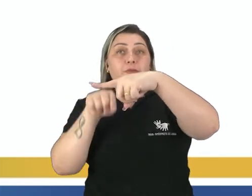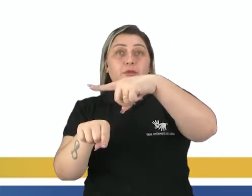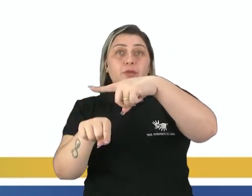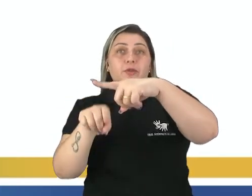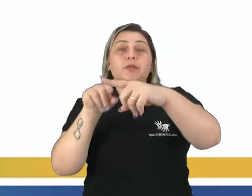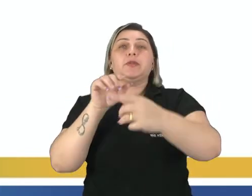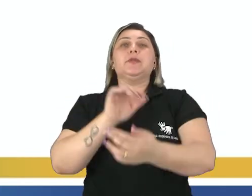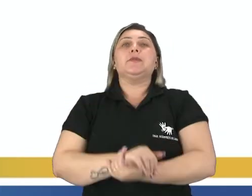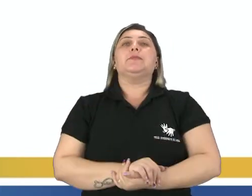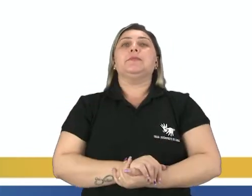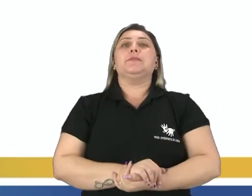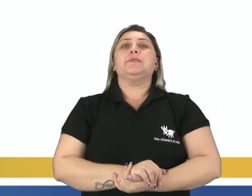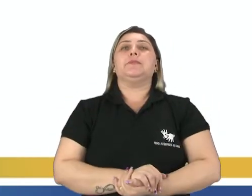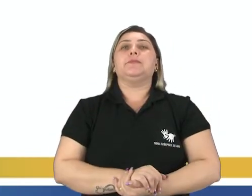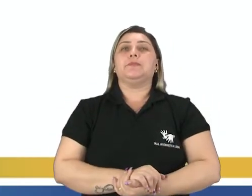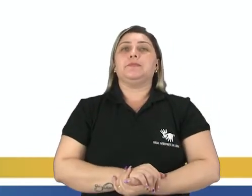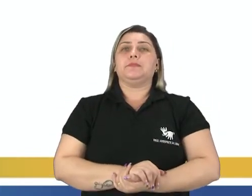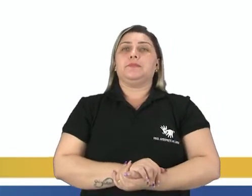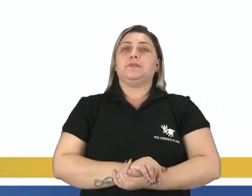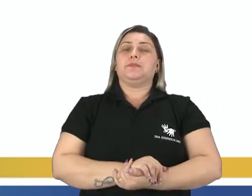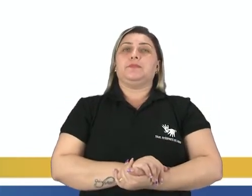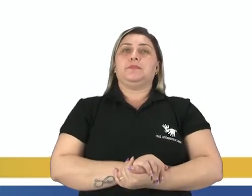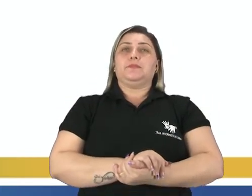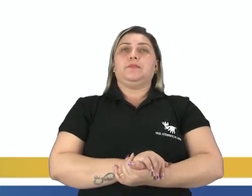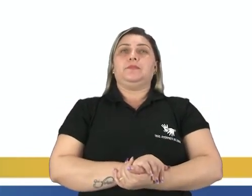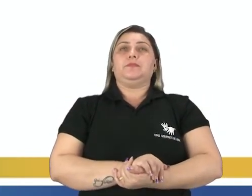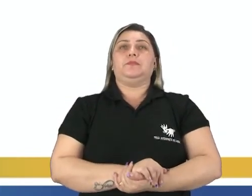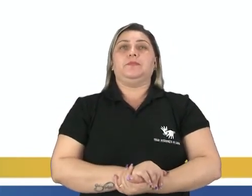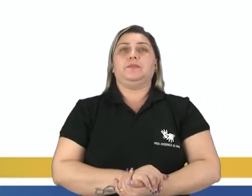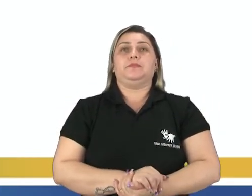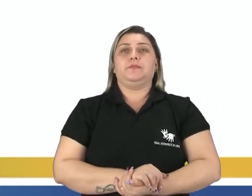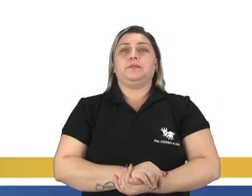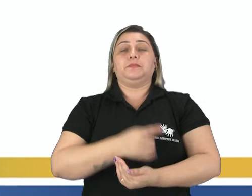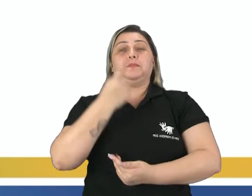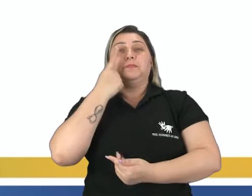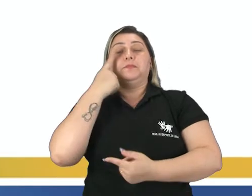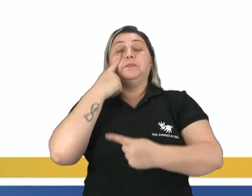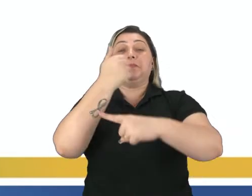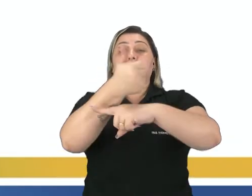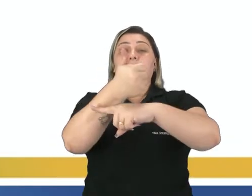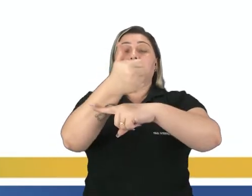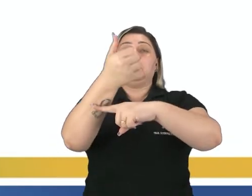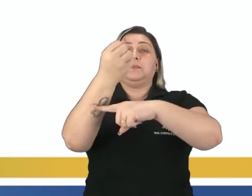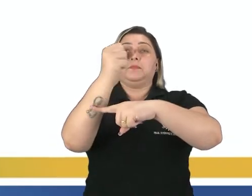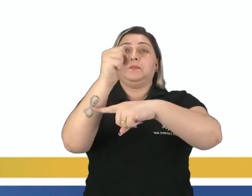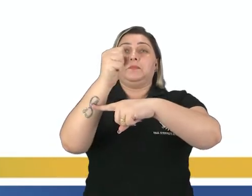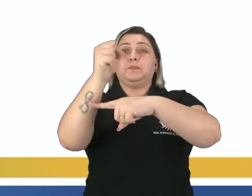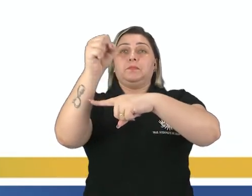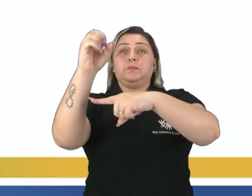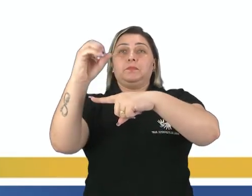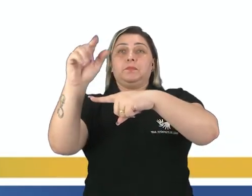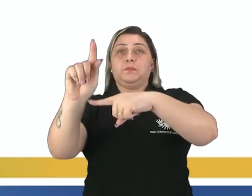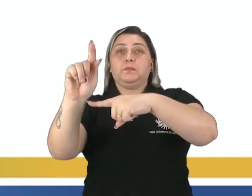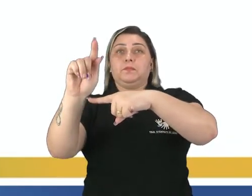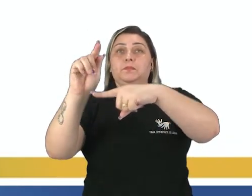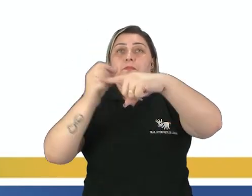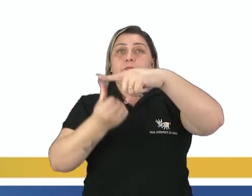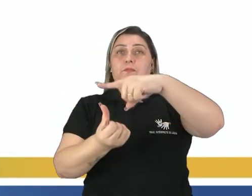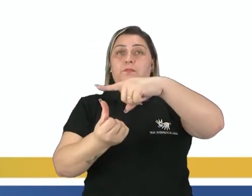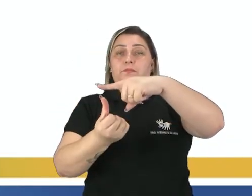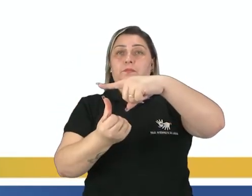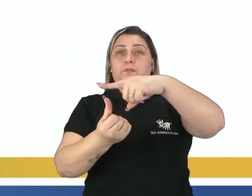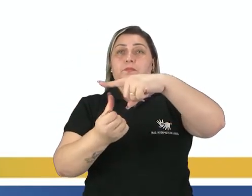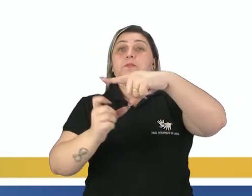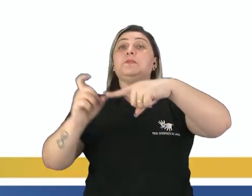realizando a operação inversa, que é a operação de divisão. Então, fazendo 180 dividido